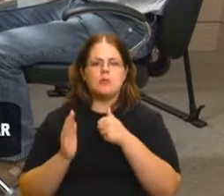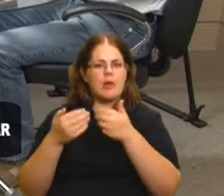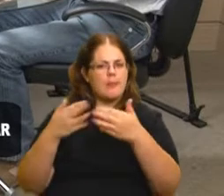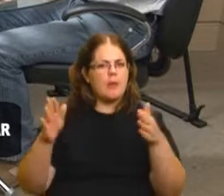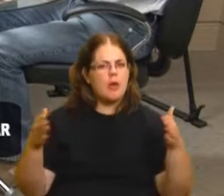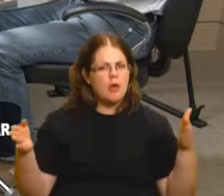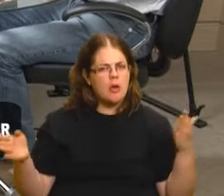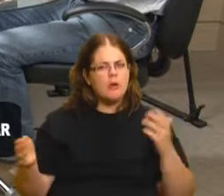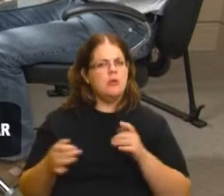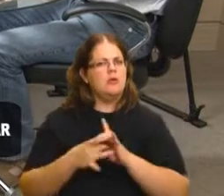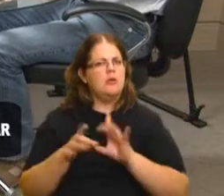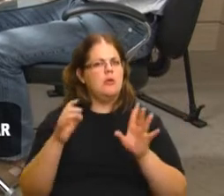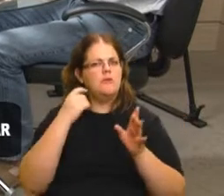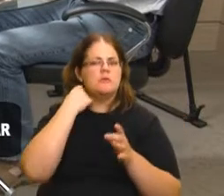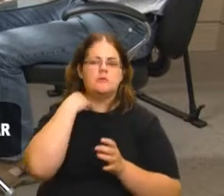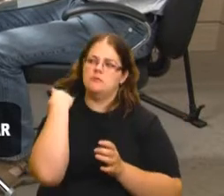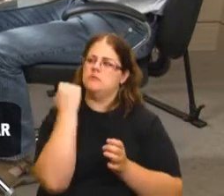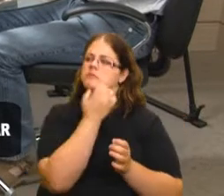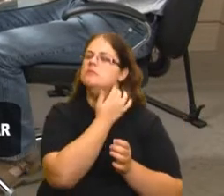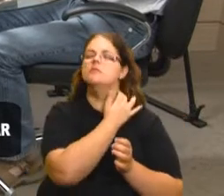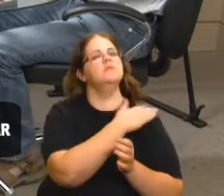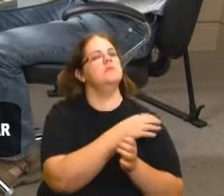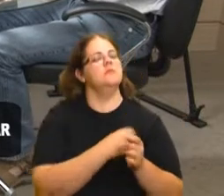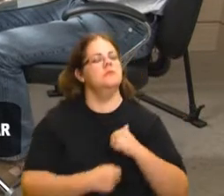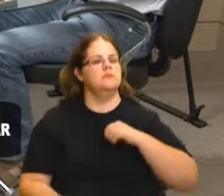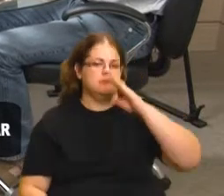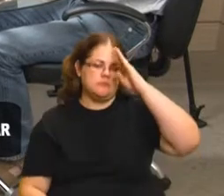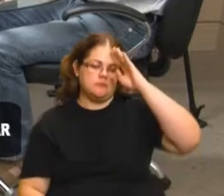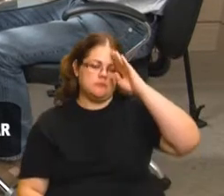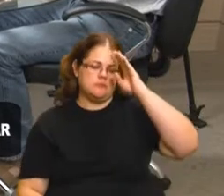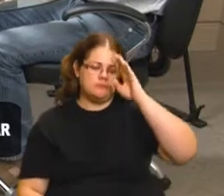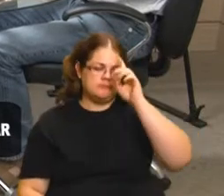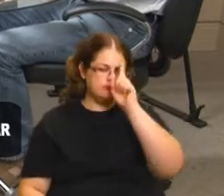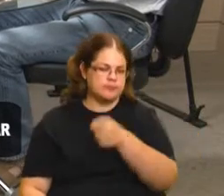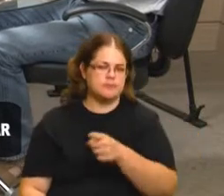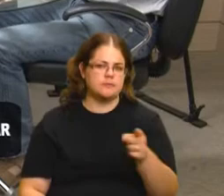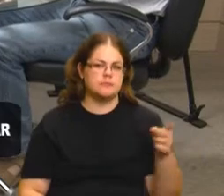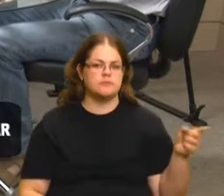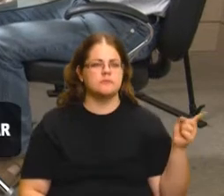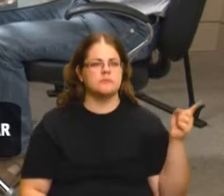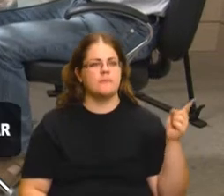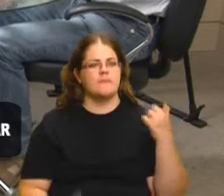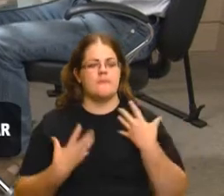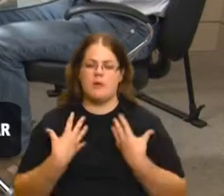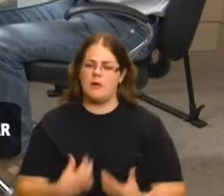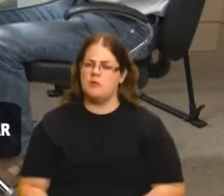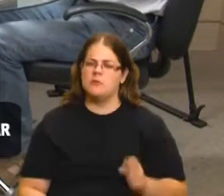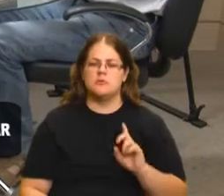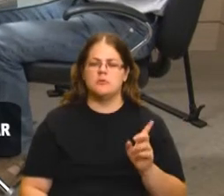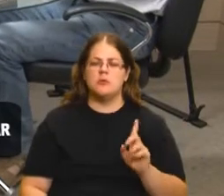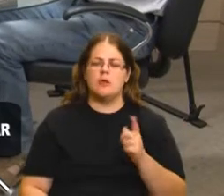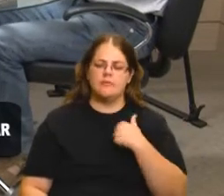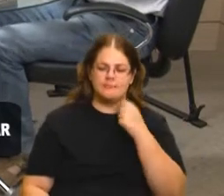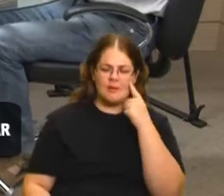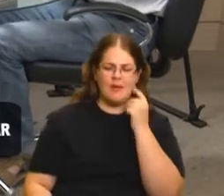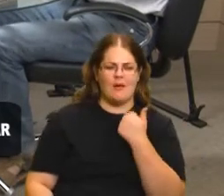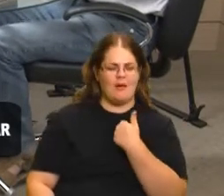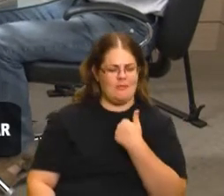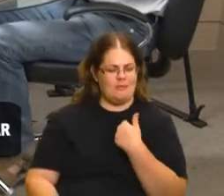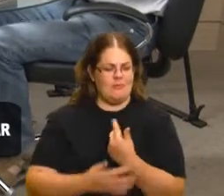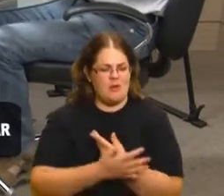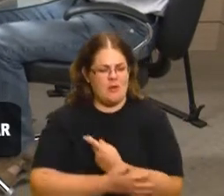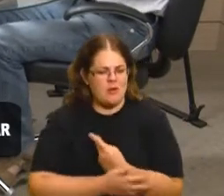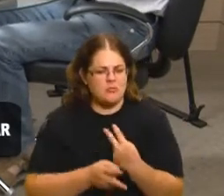assim, ó, os militares resolveram, ou eles cansaram de administrar ou não. Eles reviram a posição, viram que